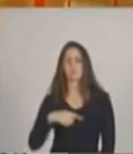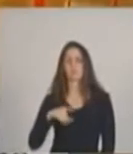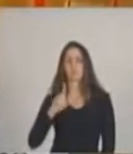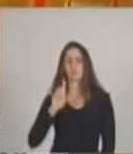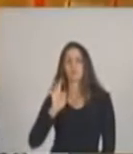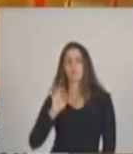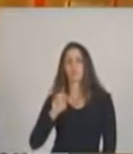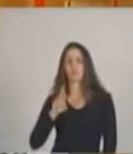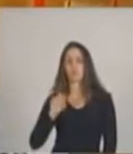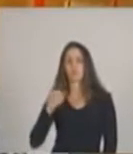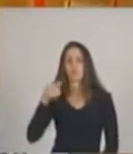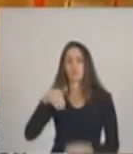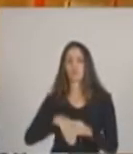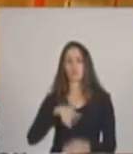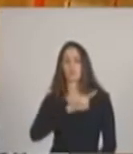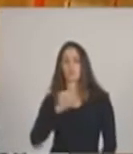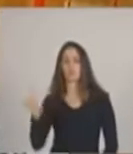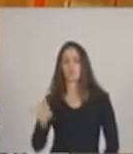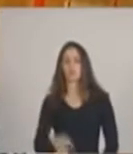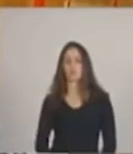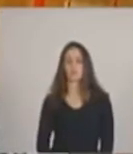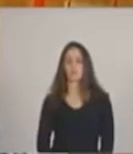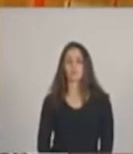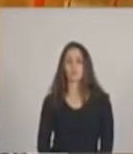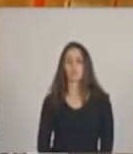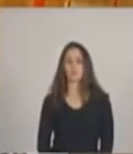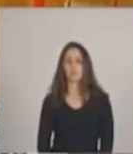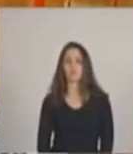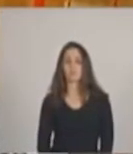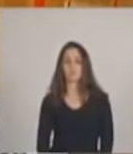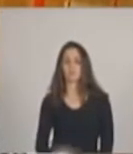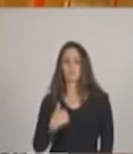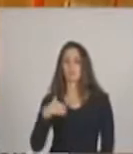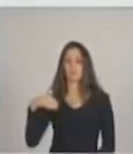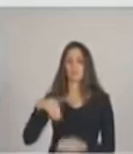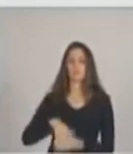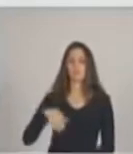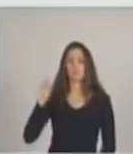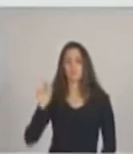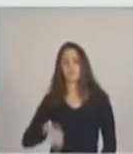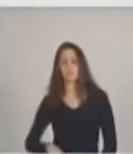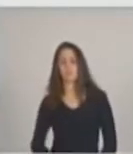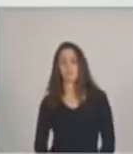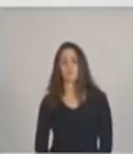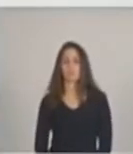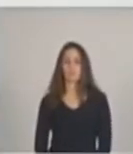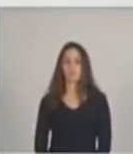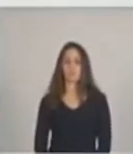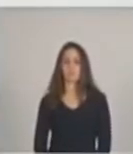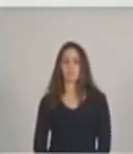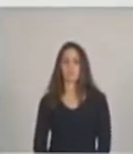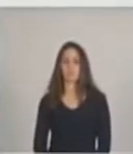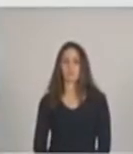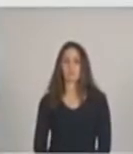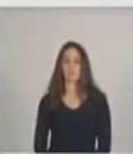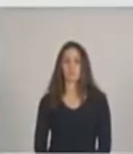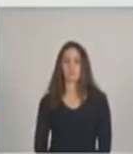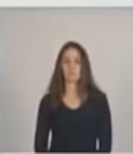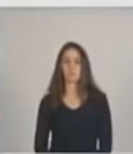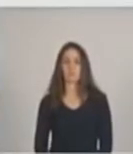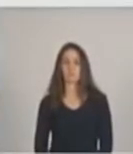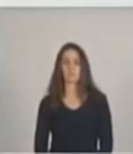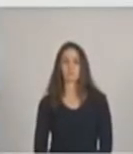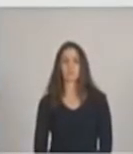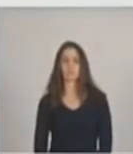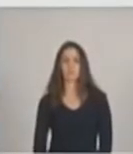deputado Vandinho. Convido, senhor presidente. Voto sim, senhor presidente. Presidente. Voto sim. Deputado Vandinho, vota sim. Eu deputado